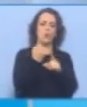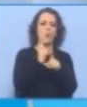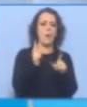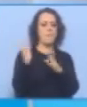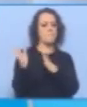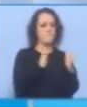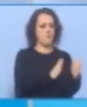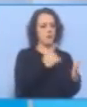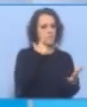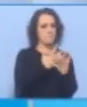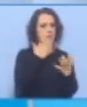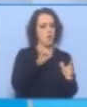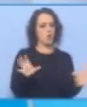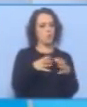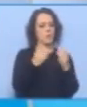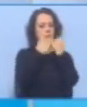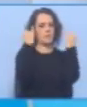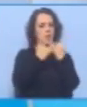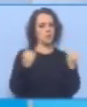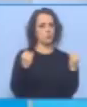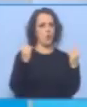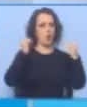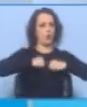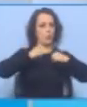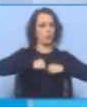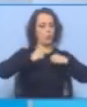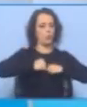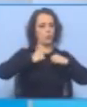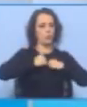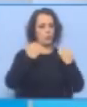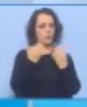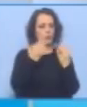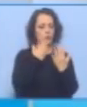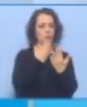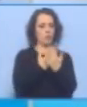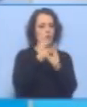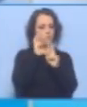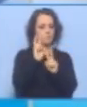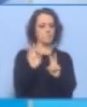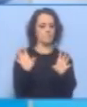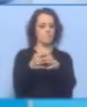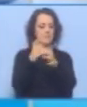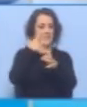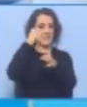muito significativa da comunidade internacional, no sentido de ver estas migrações como um fenómeno